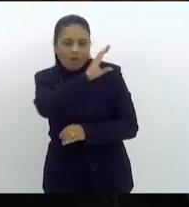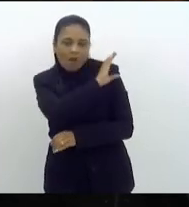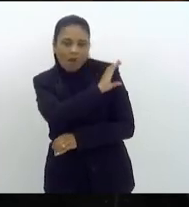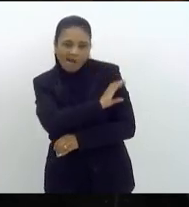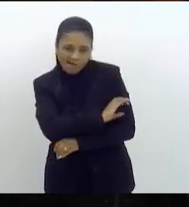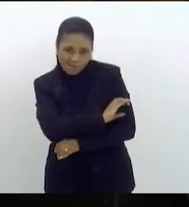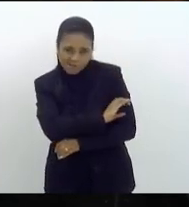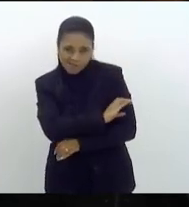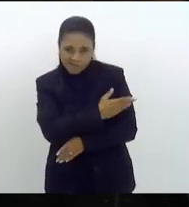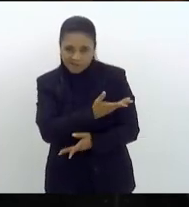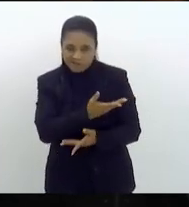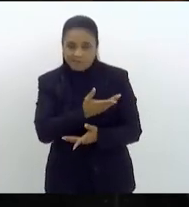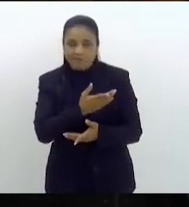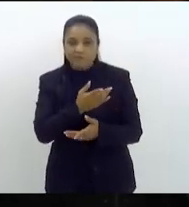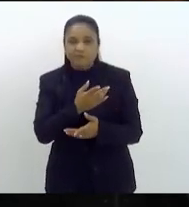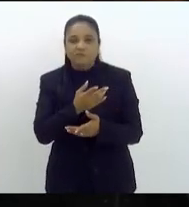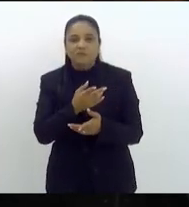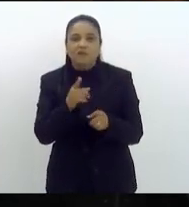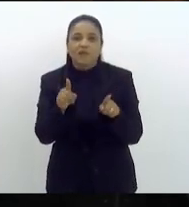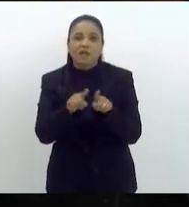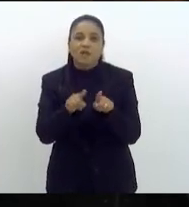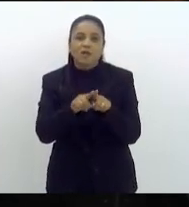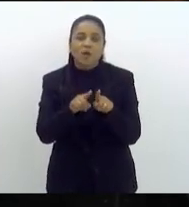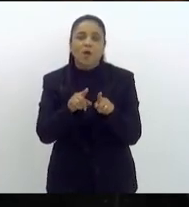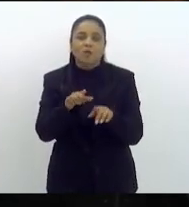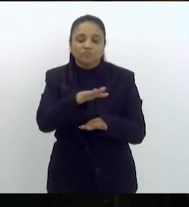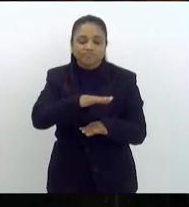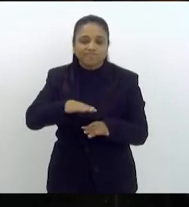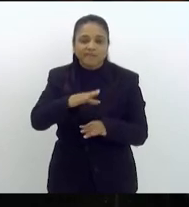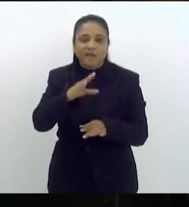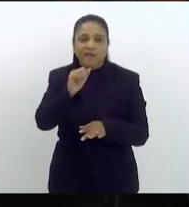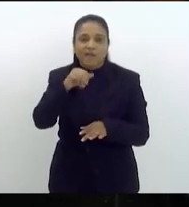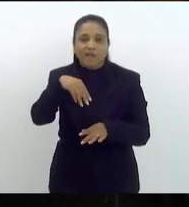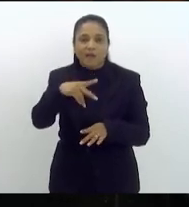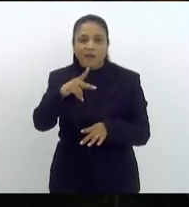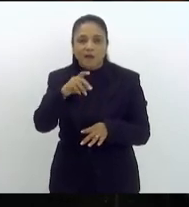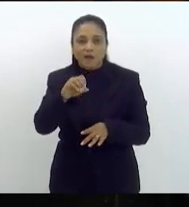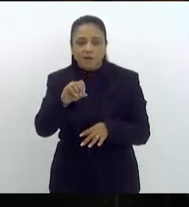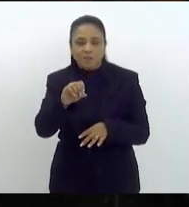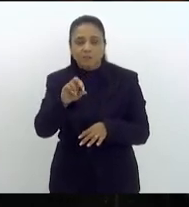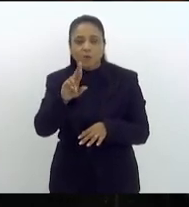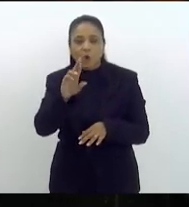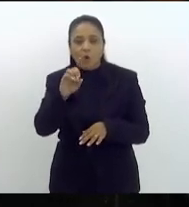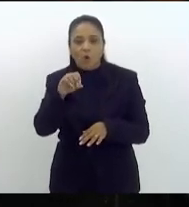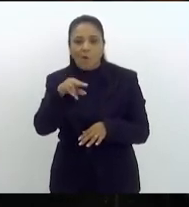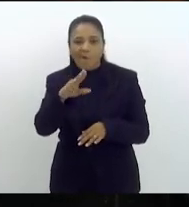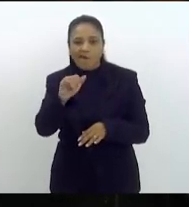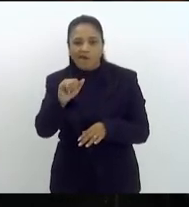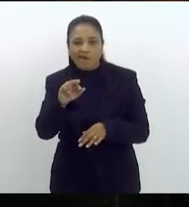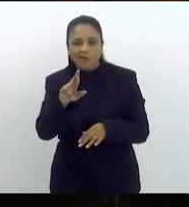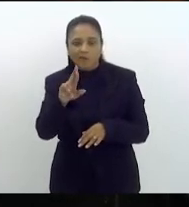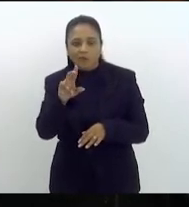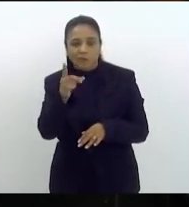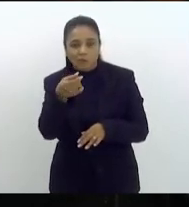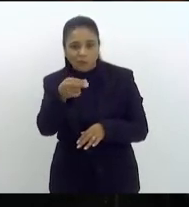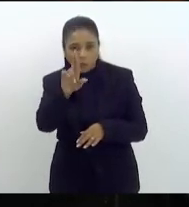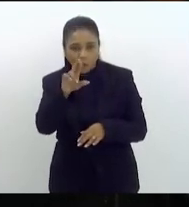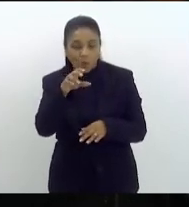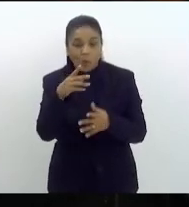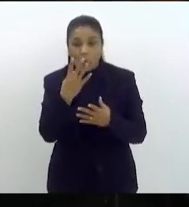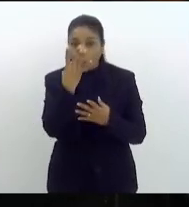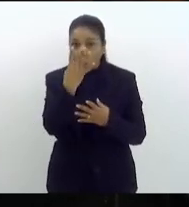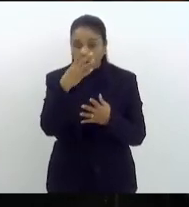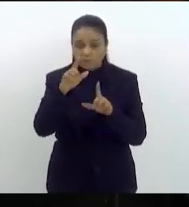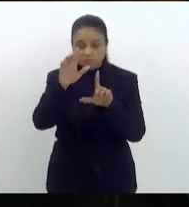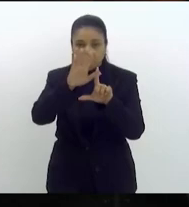como é o caso do campo de Roncador que tem quatro plataformas cada uma é um